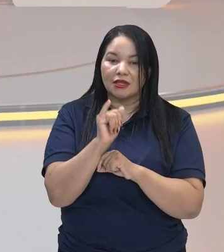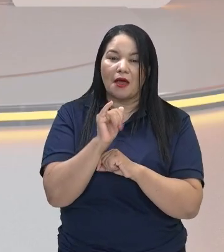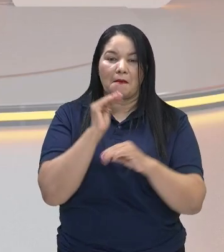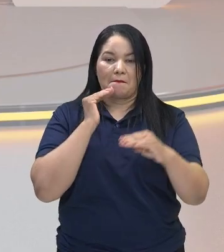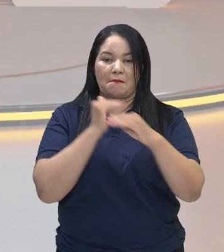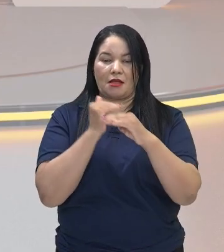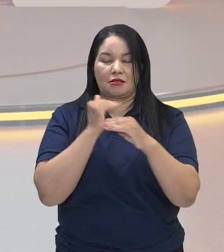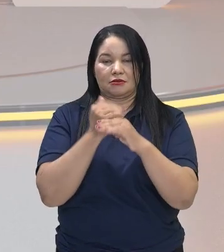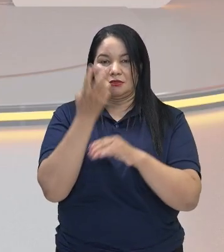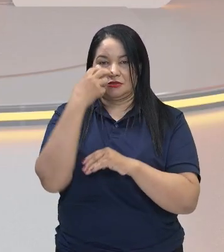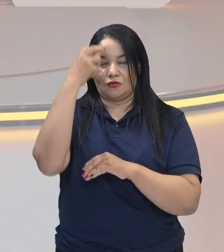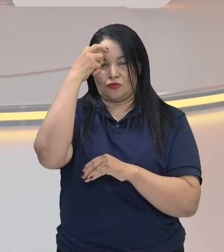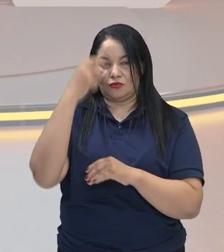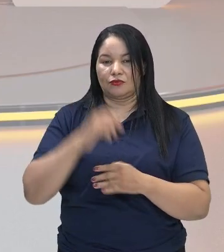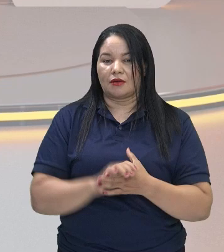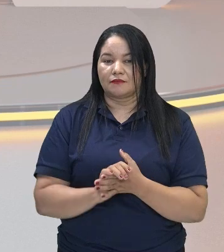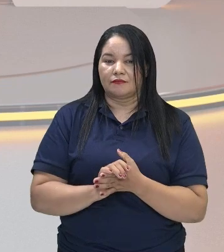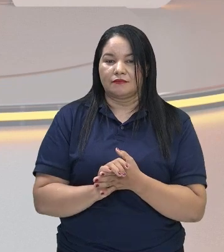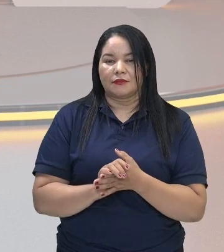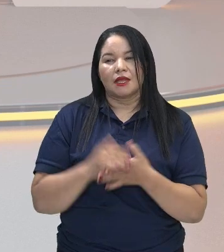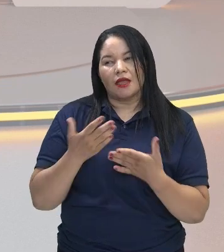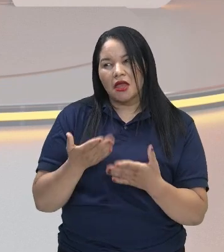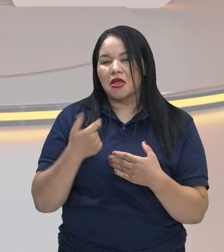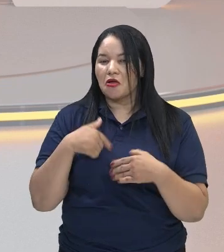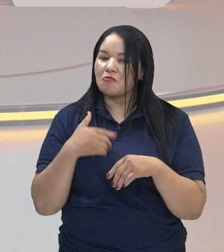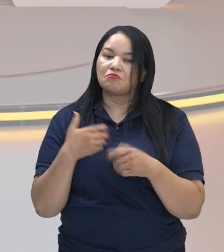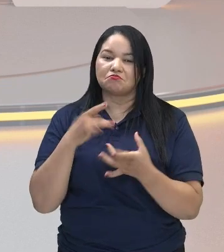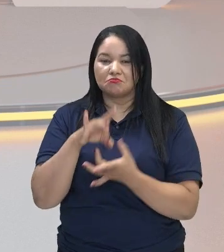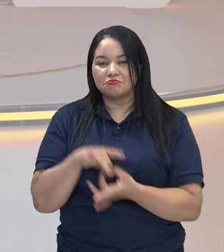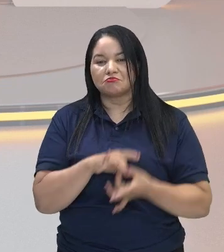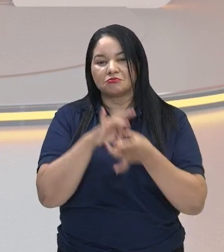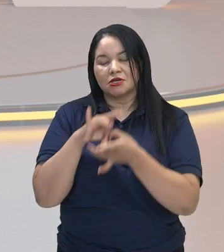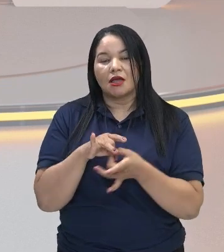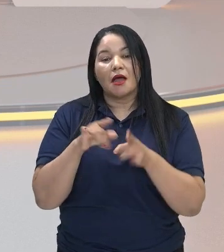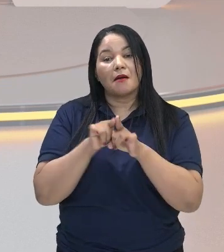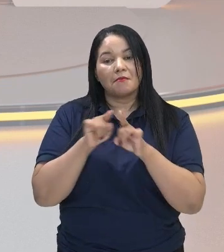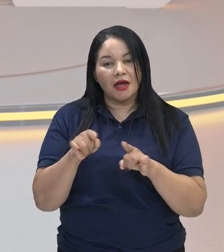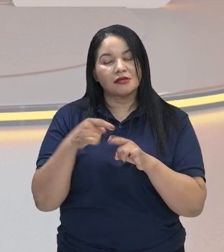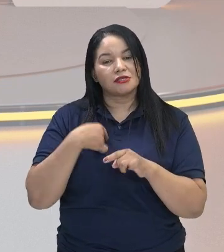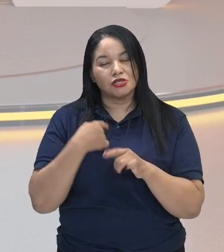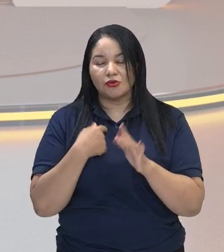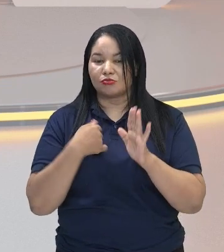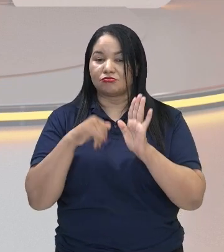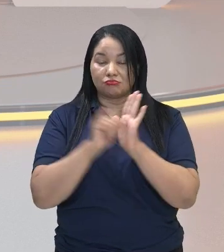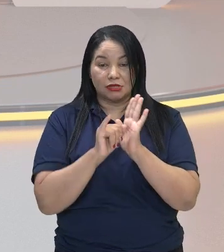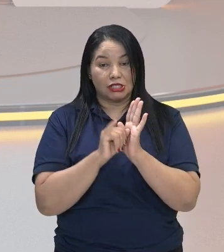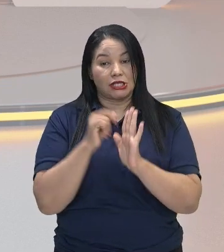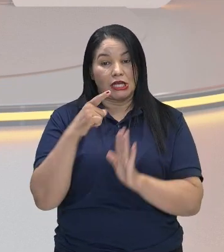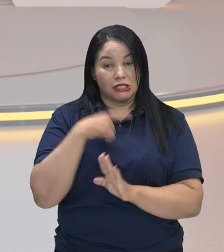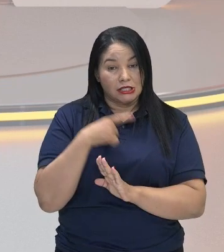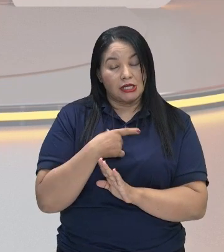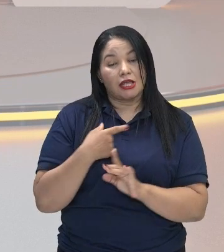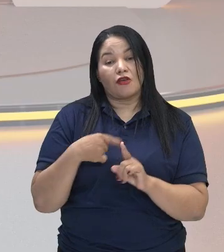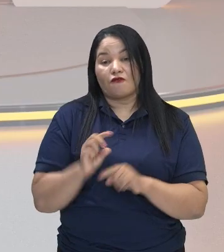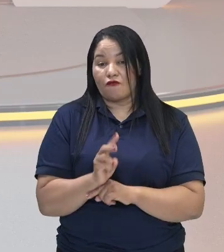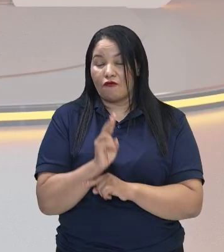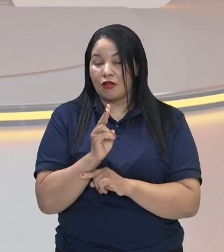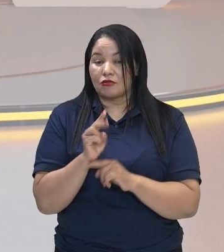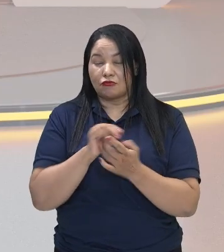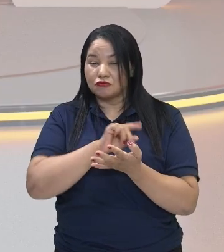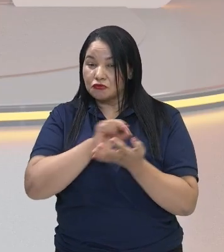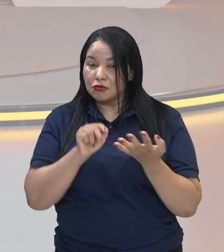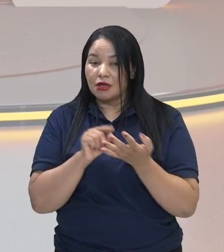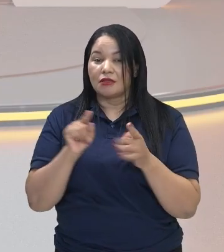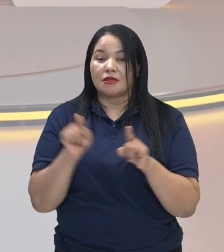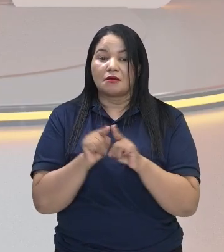padronização cultural. Tudo bem, eu estou envolvido na globalização, mas eu tenho minha identidade, tenho os meus valores, tenho os